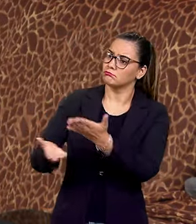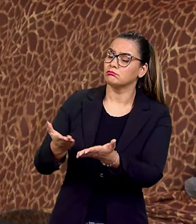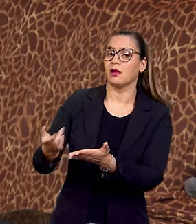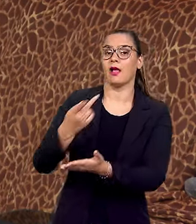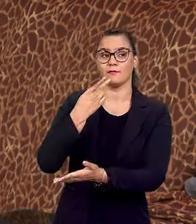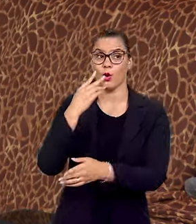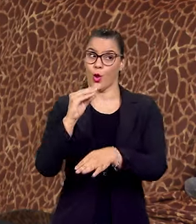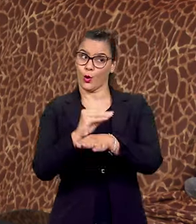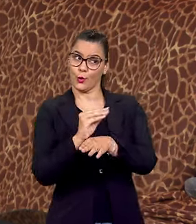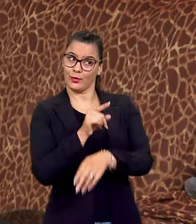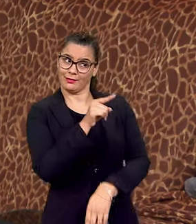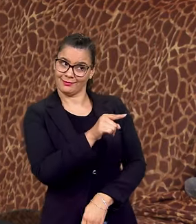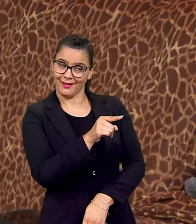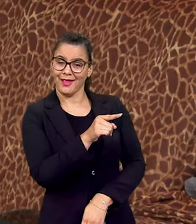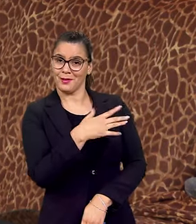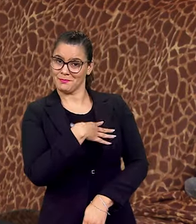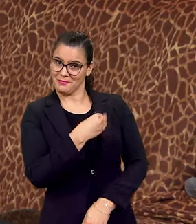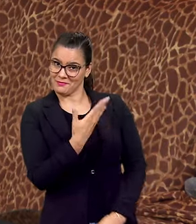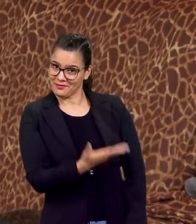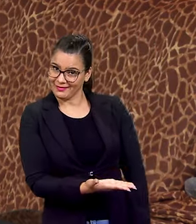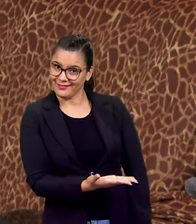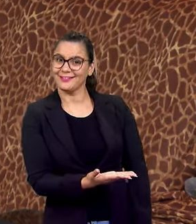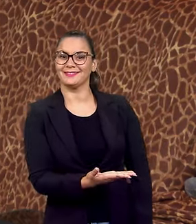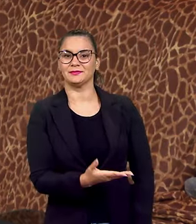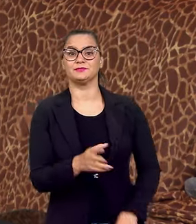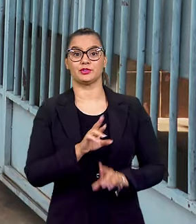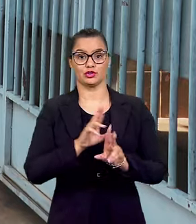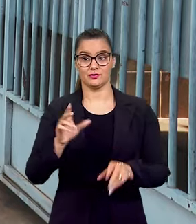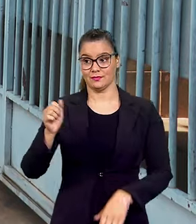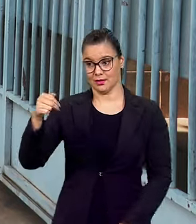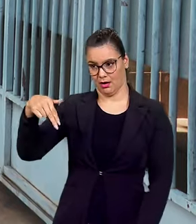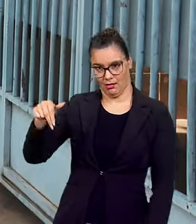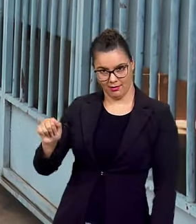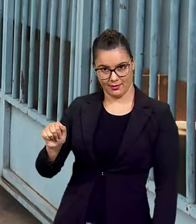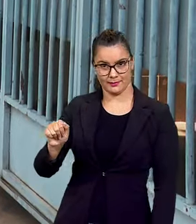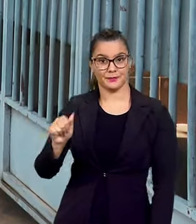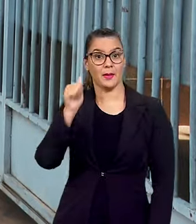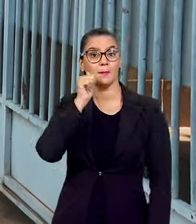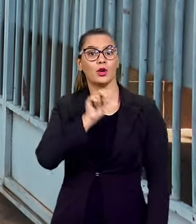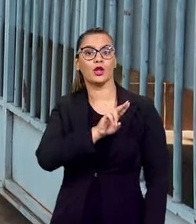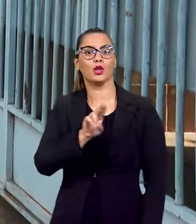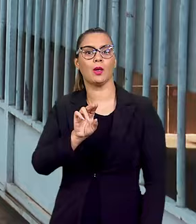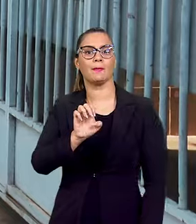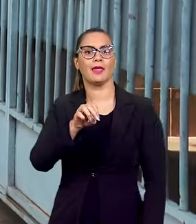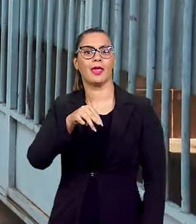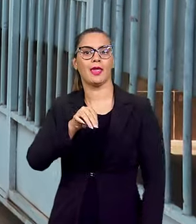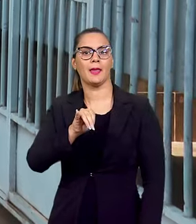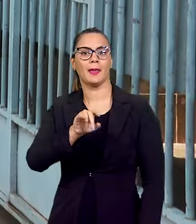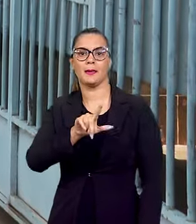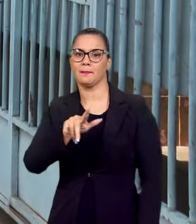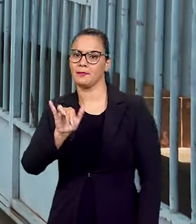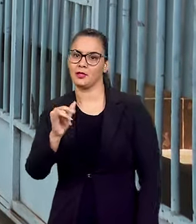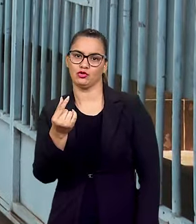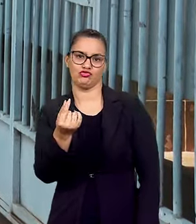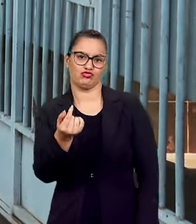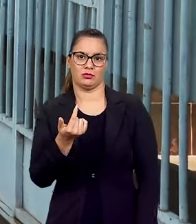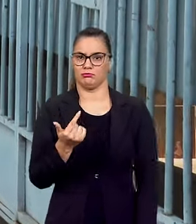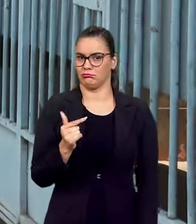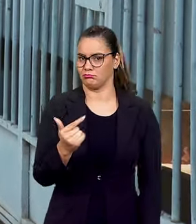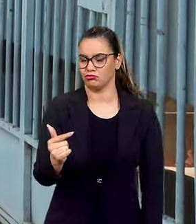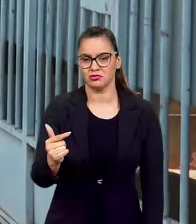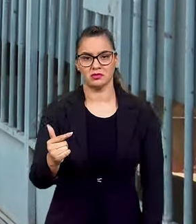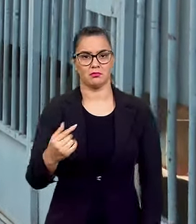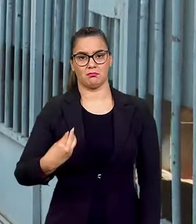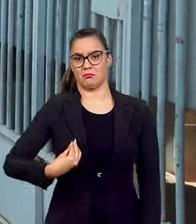e ele virou para mim e falou que ia cuidar bem dela, que eu pedi para ele cuidar dela, né? Diferente da Anna Hickman, a Emily não tinha grana, levava uma